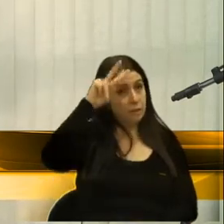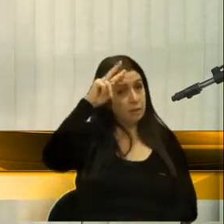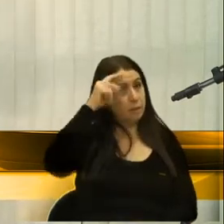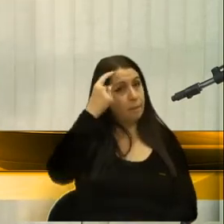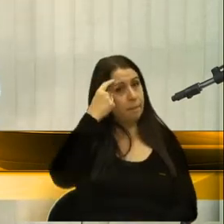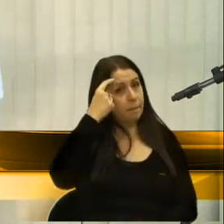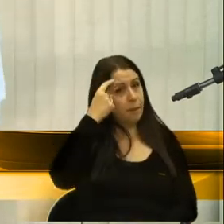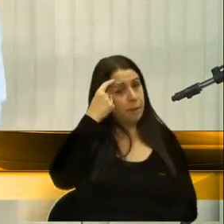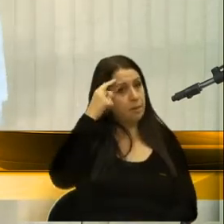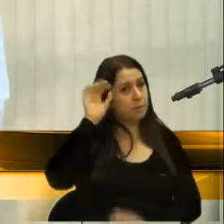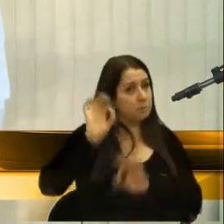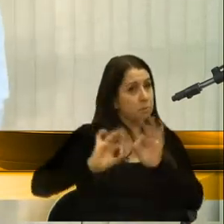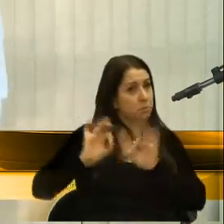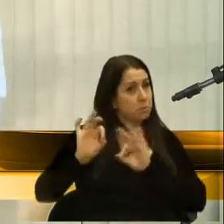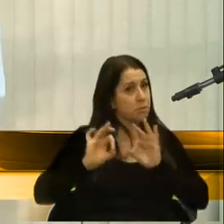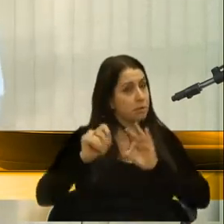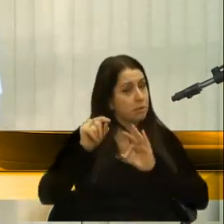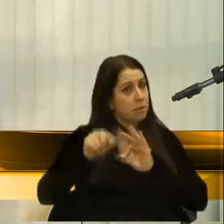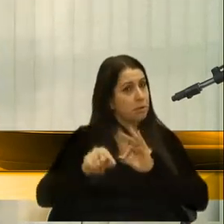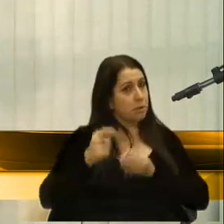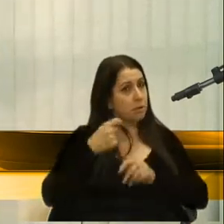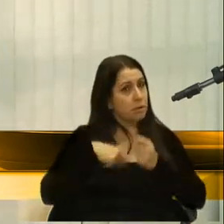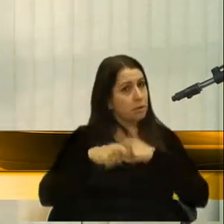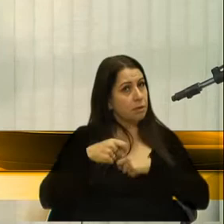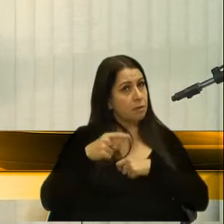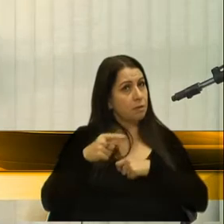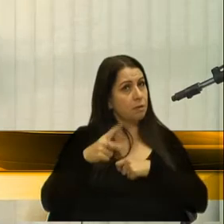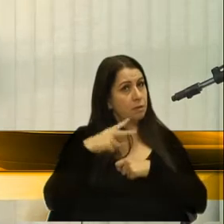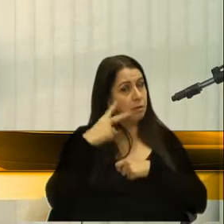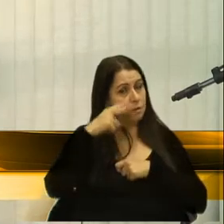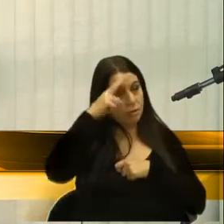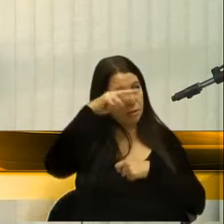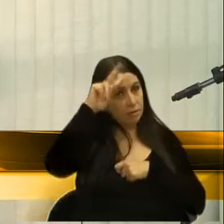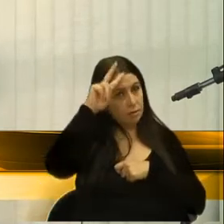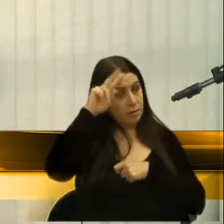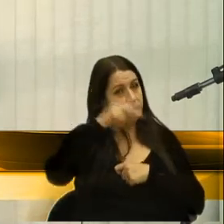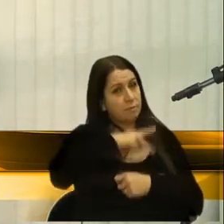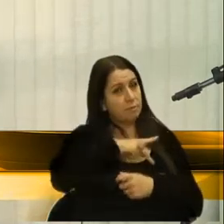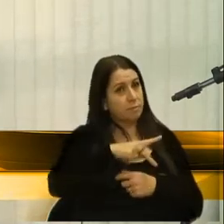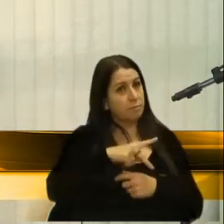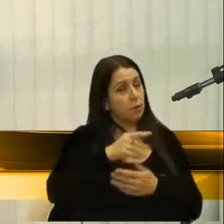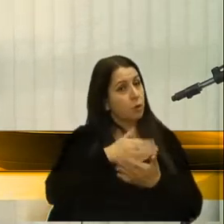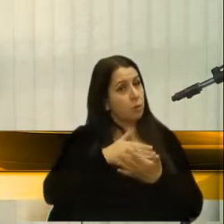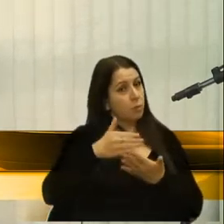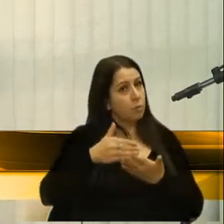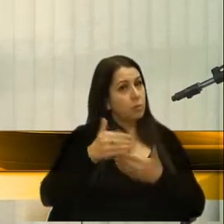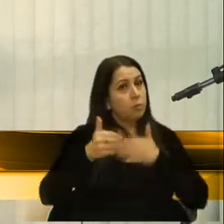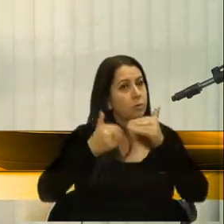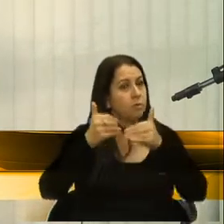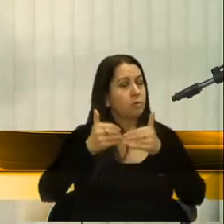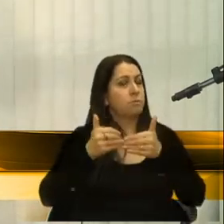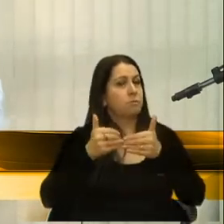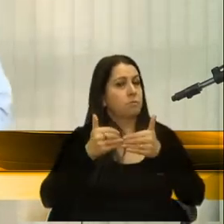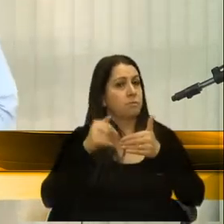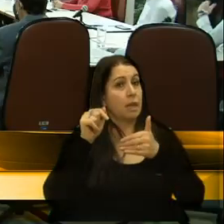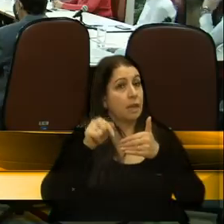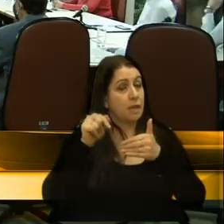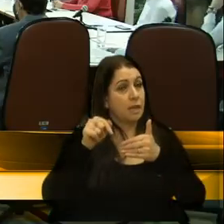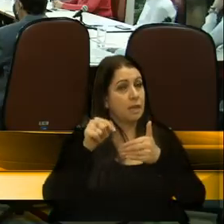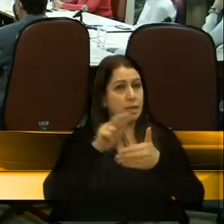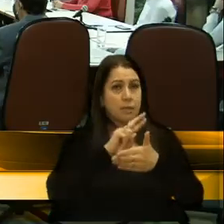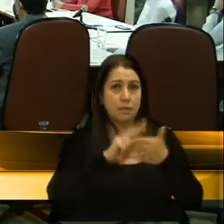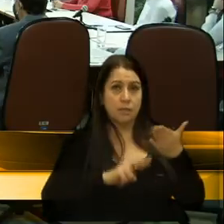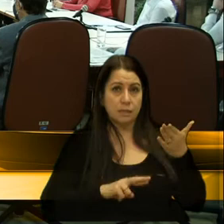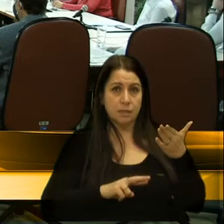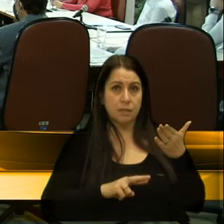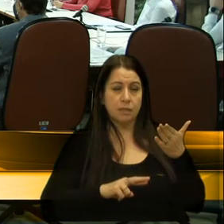numa reformulação administrativa da casa, desde a época do vereador Edson da Rosa na presidência, que iniciou um processo. Aqui nesses relatórios, que